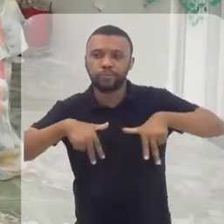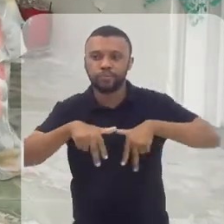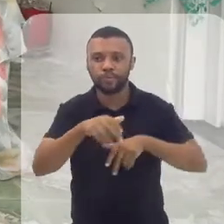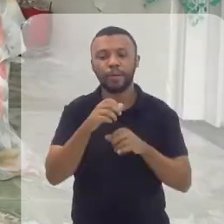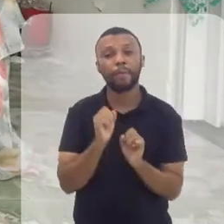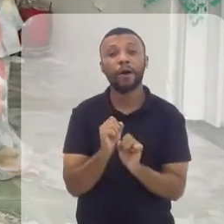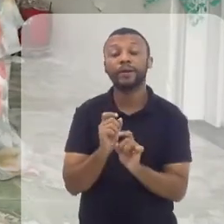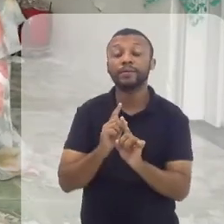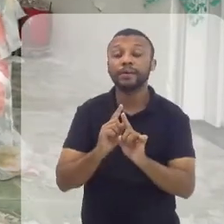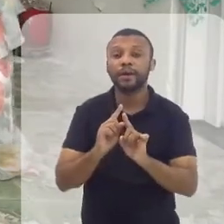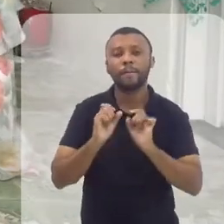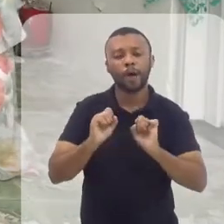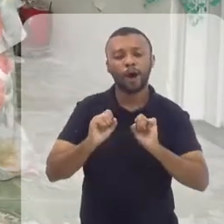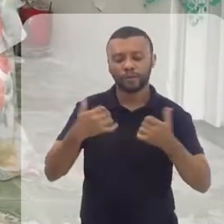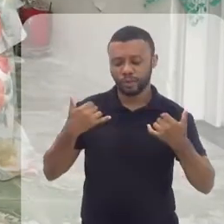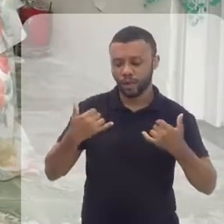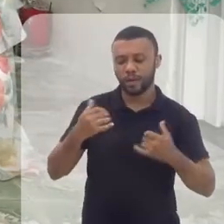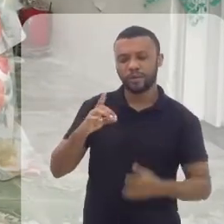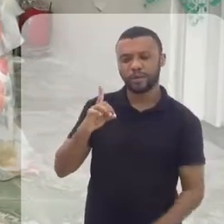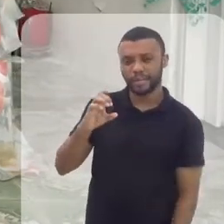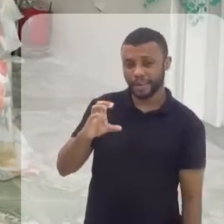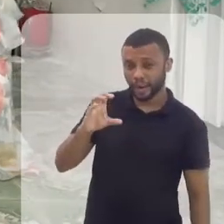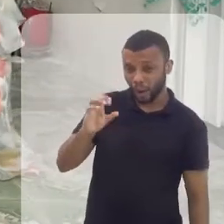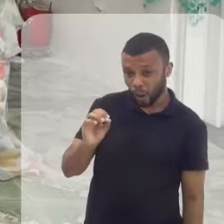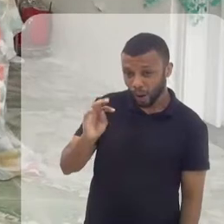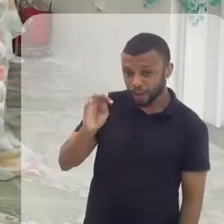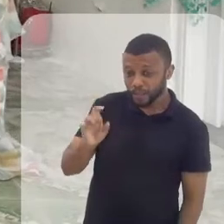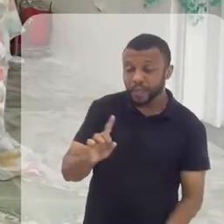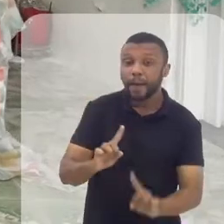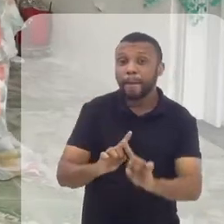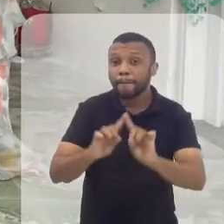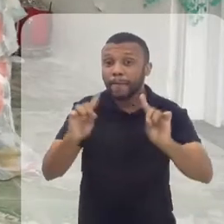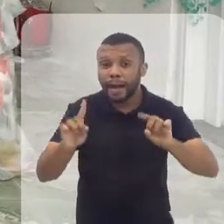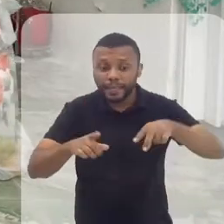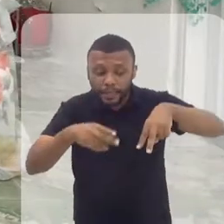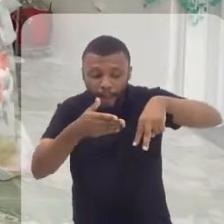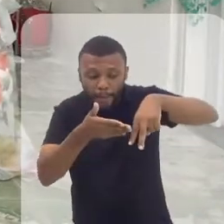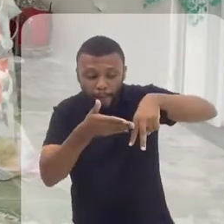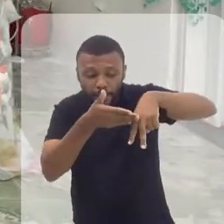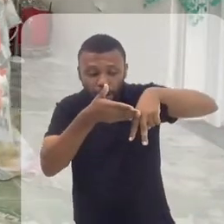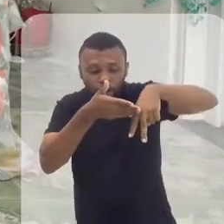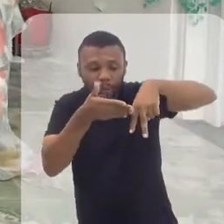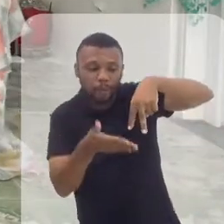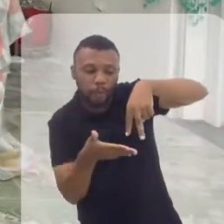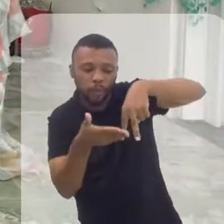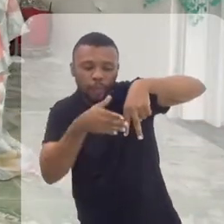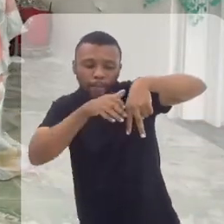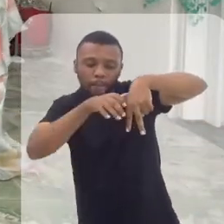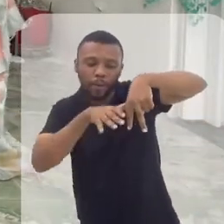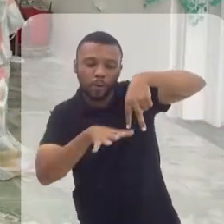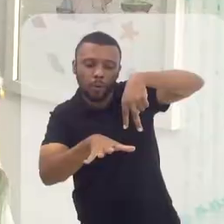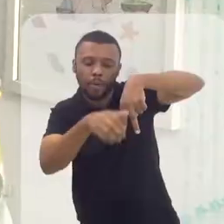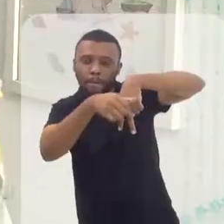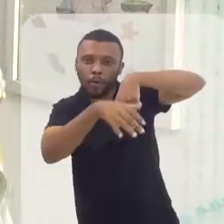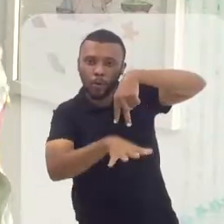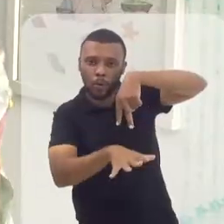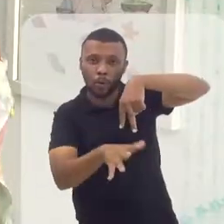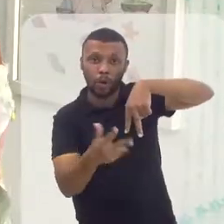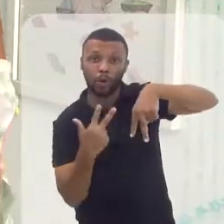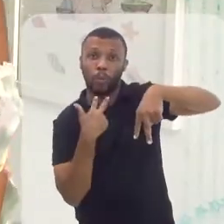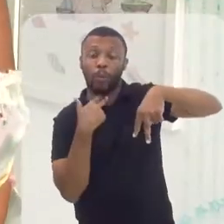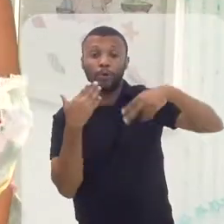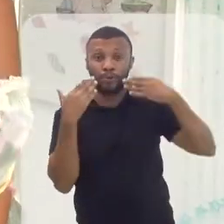pode usar decote, agora perna coberta, tá? Pode usar o decote, mas perna coberta, tá? Então esse é um traje calderache,